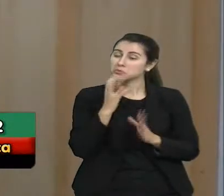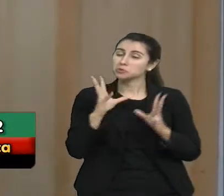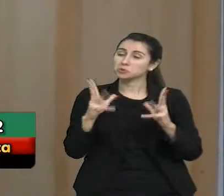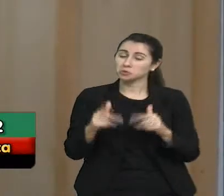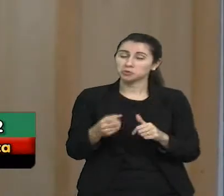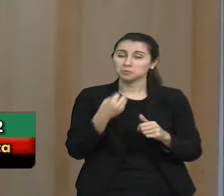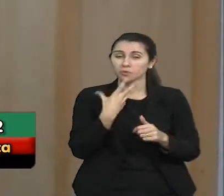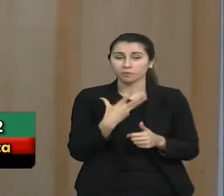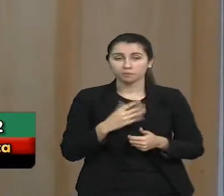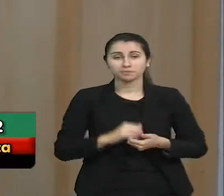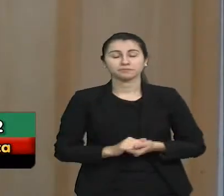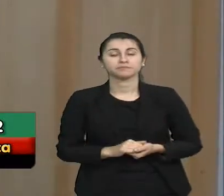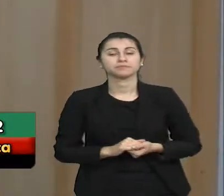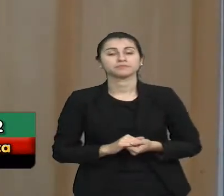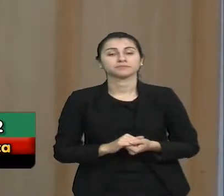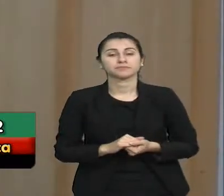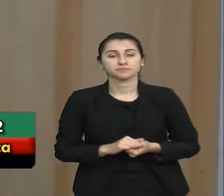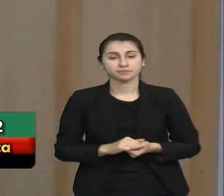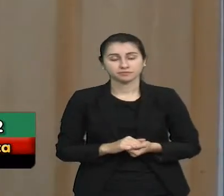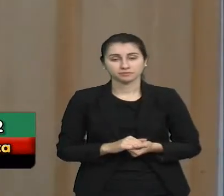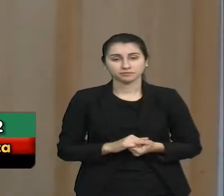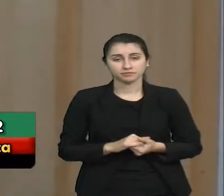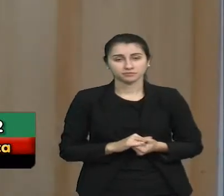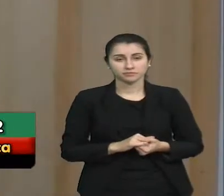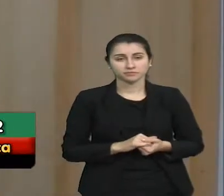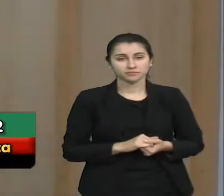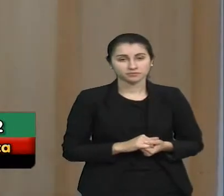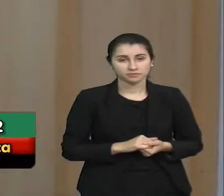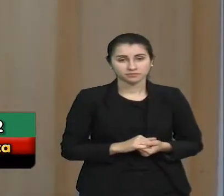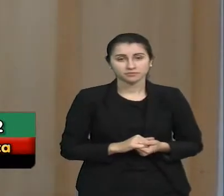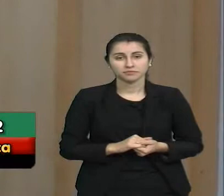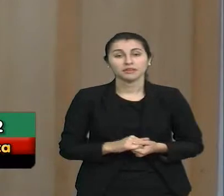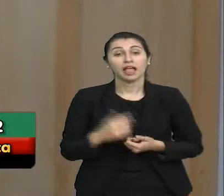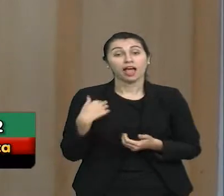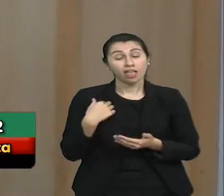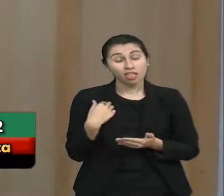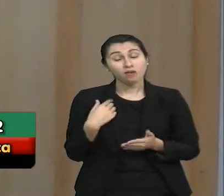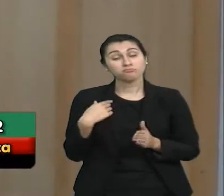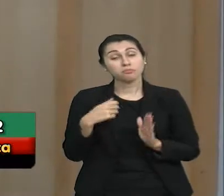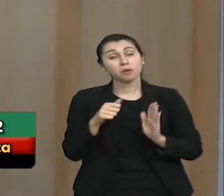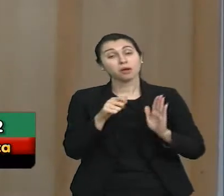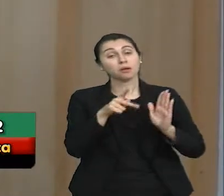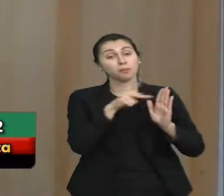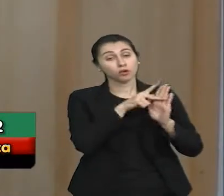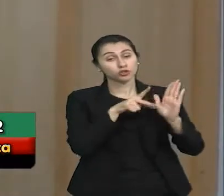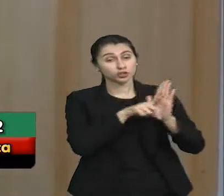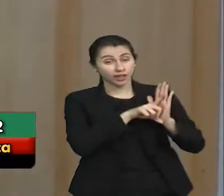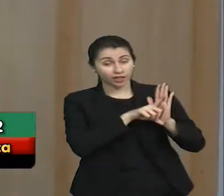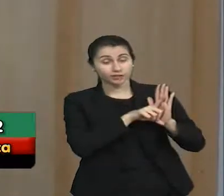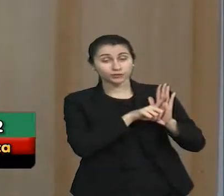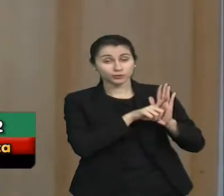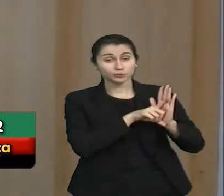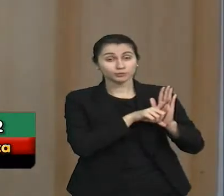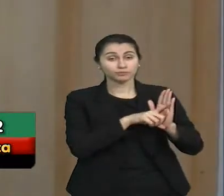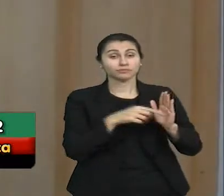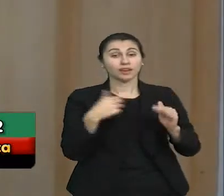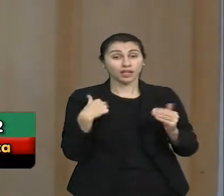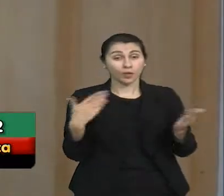eu levei o projeto, aí, estando nesta casa legislativa, eu lanço esse pedido